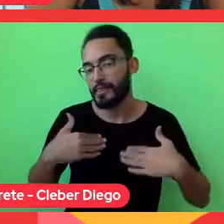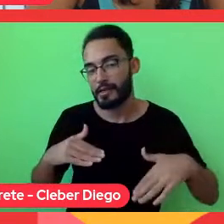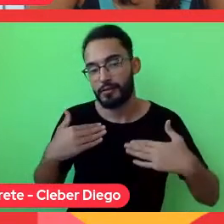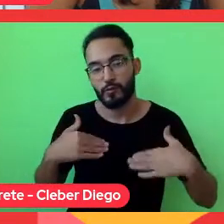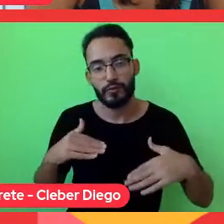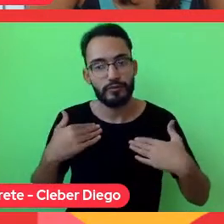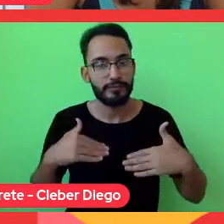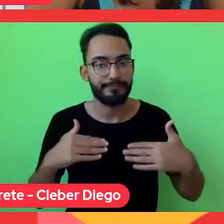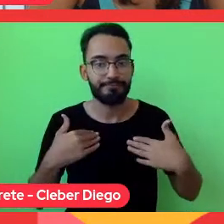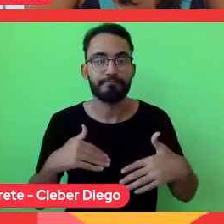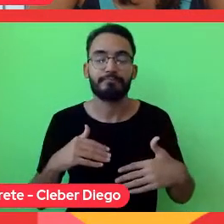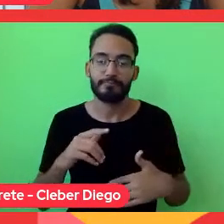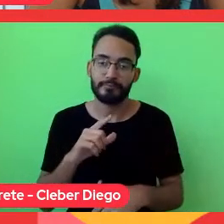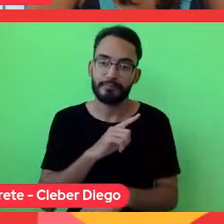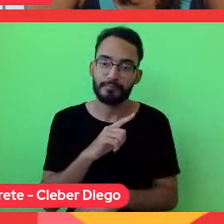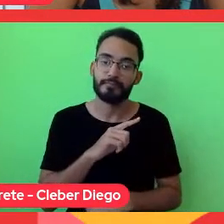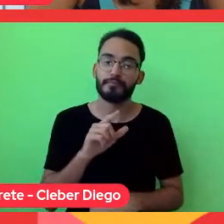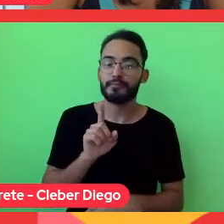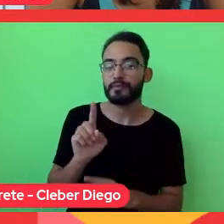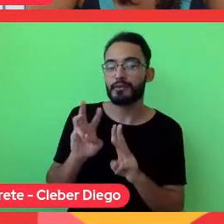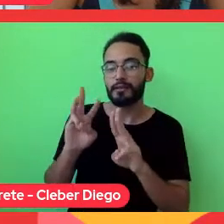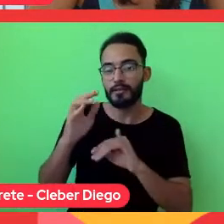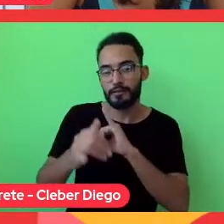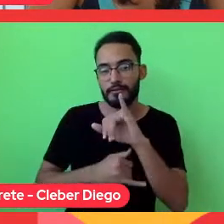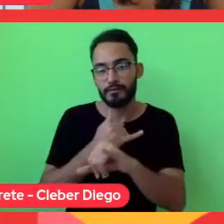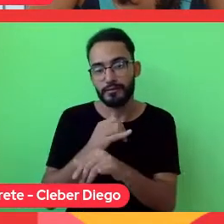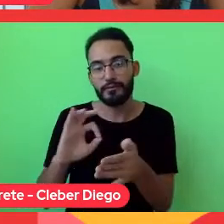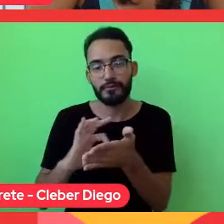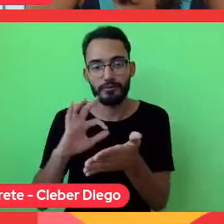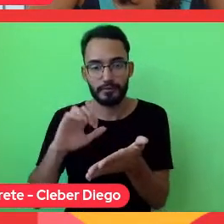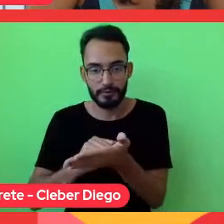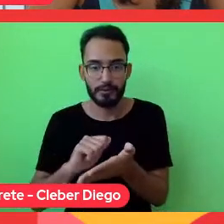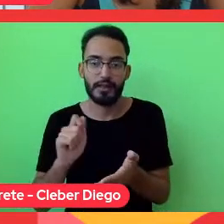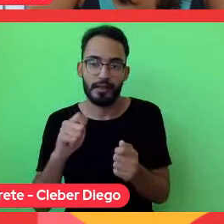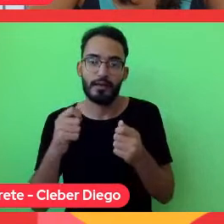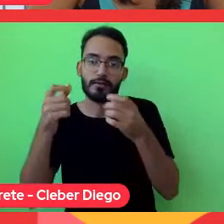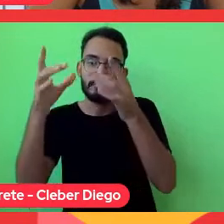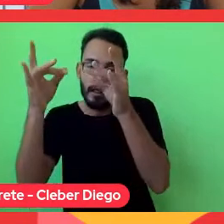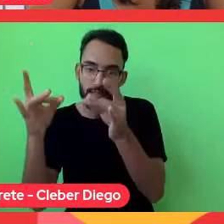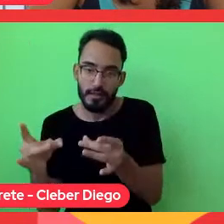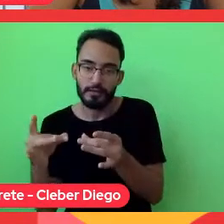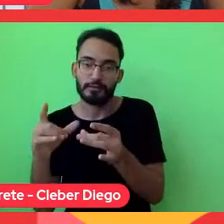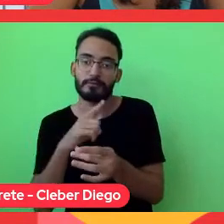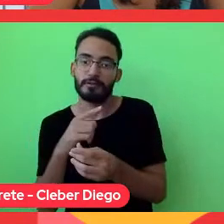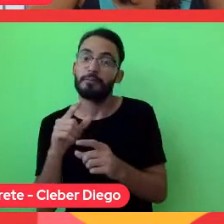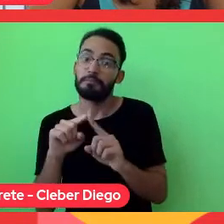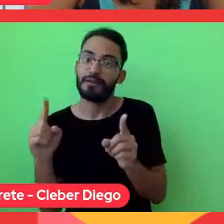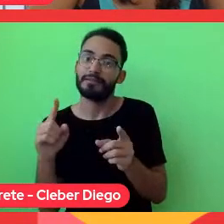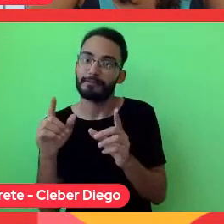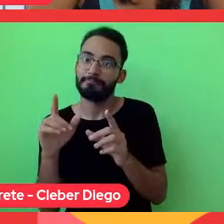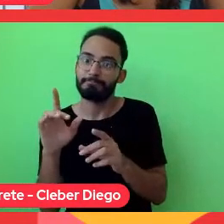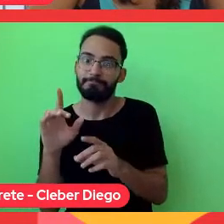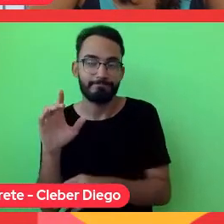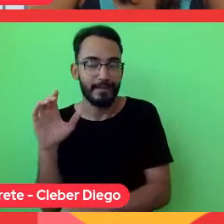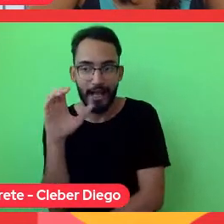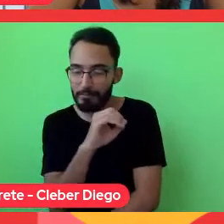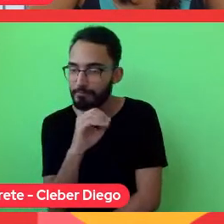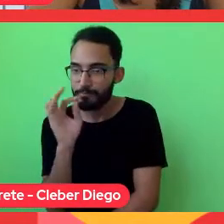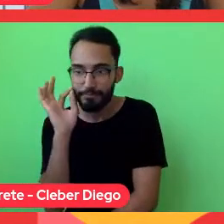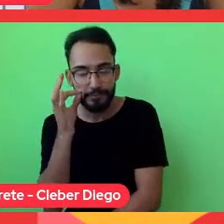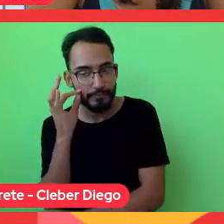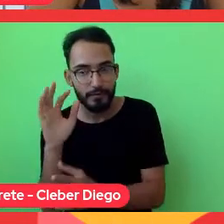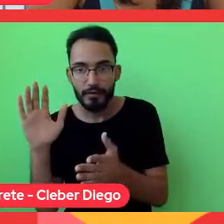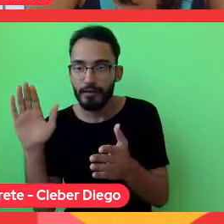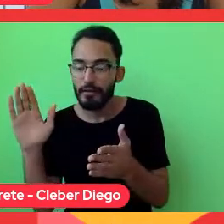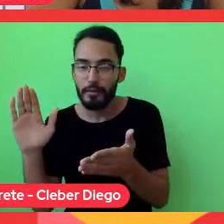no próprio site do AM Remarkable para fazer essa inscrição, tem todo o descritivo lá. O único ponto é que acaba rápido, então tem que ser bem rápido